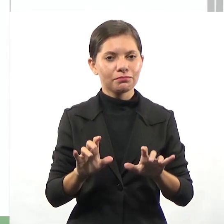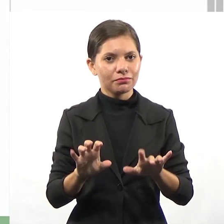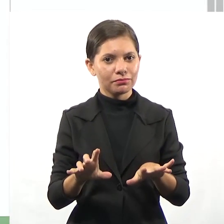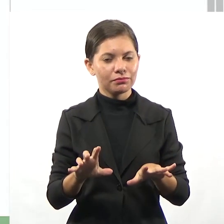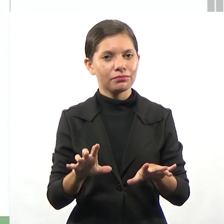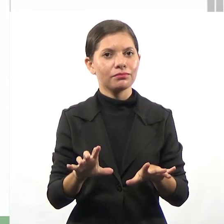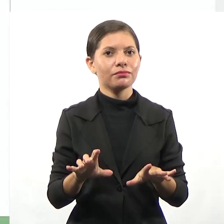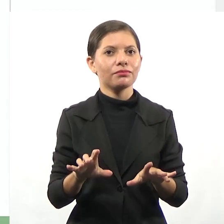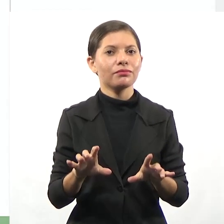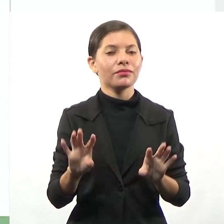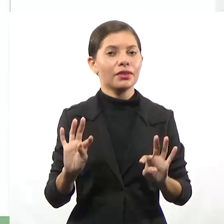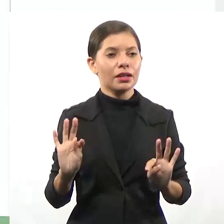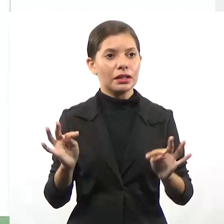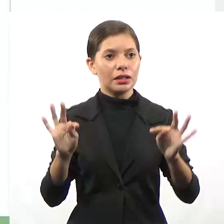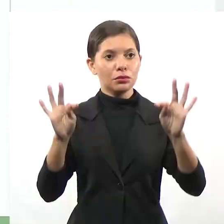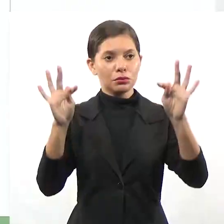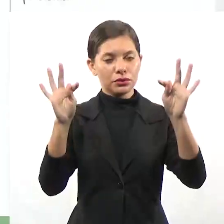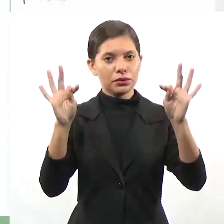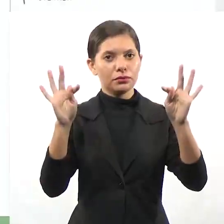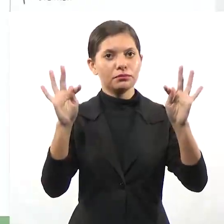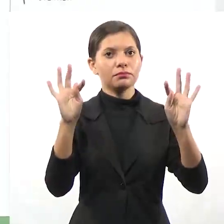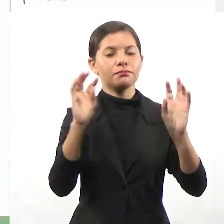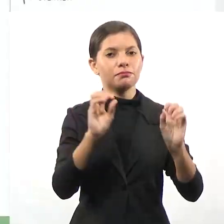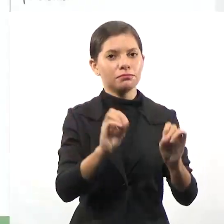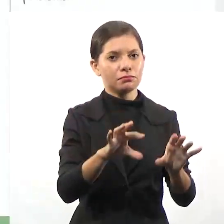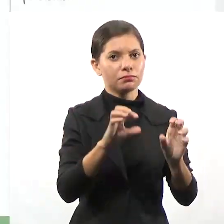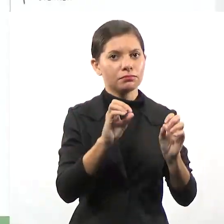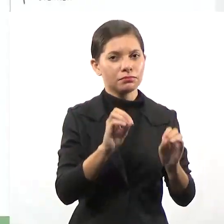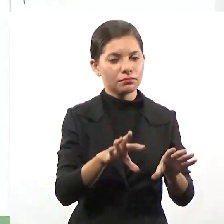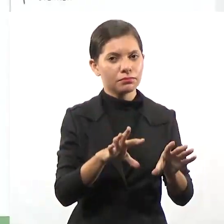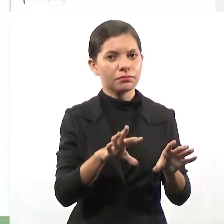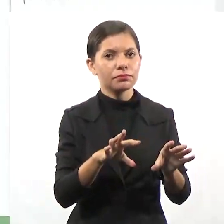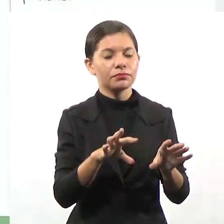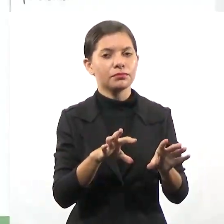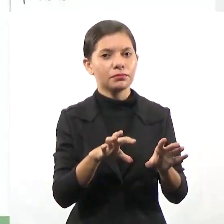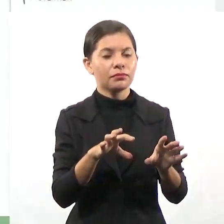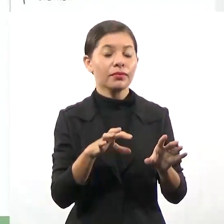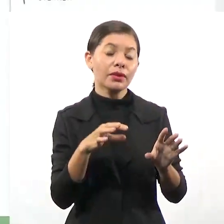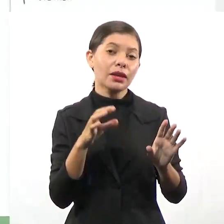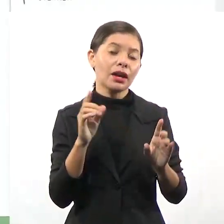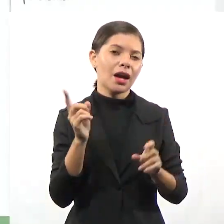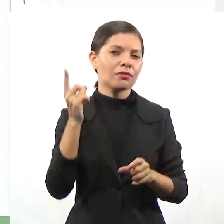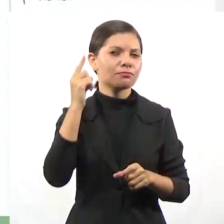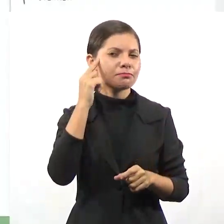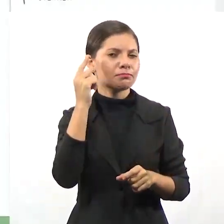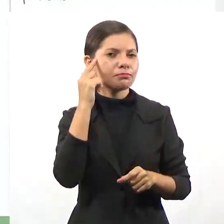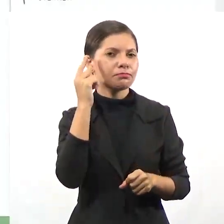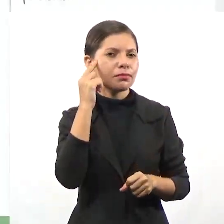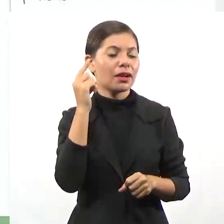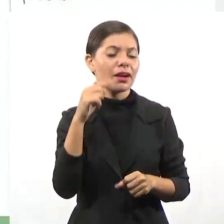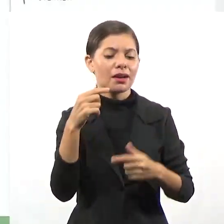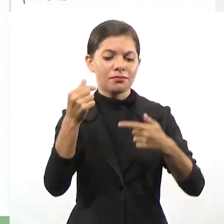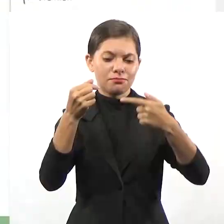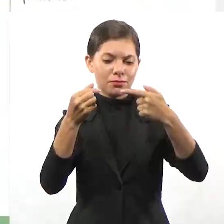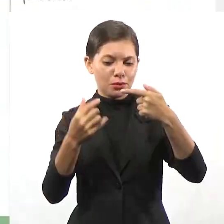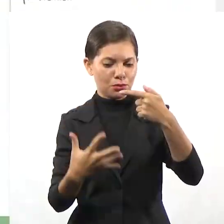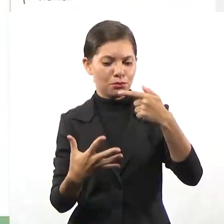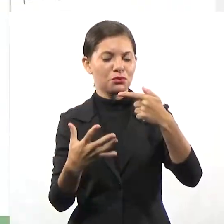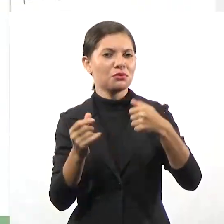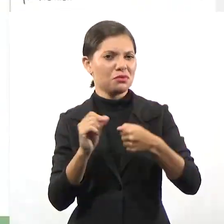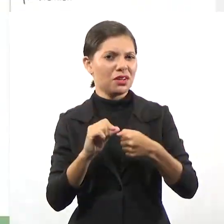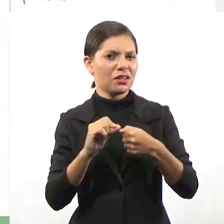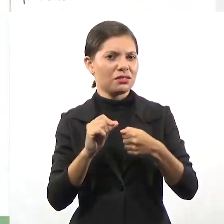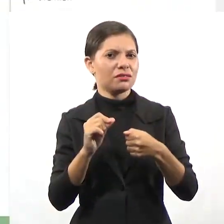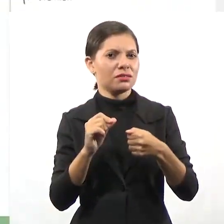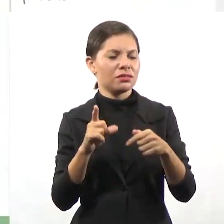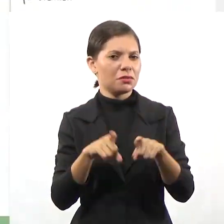Ah, mas você deve estar pensando, isso o Google também faz. Mas observe o seguinte, com o termo tecnologias educacionais, ele achou